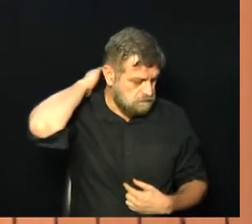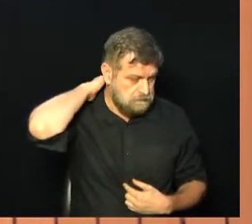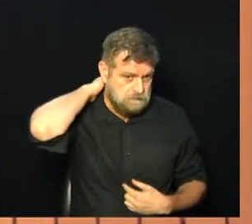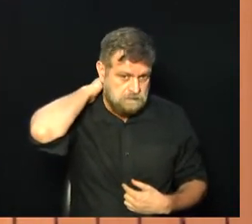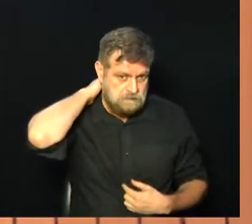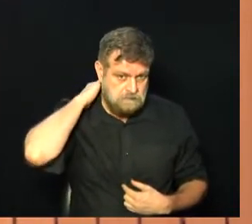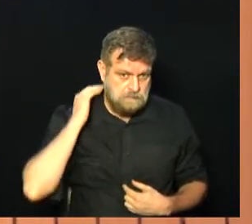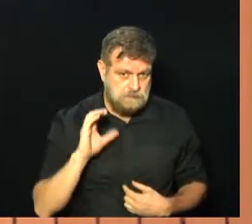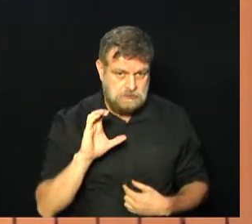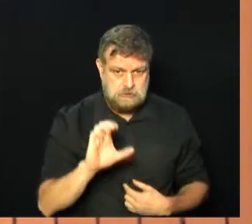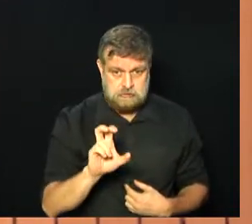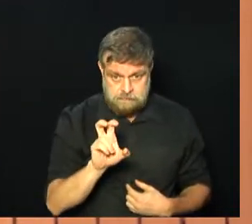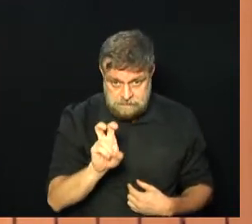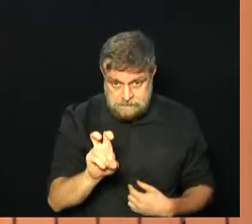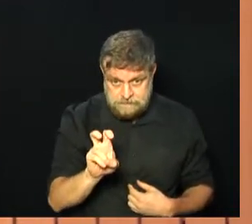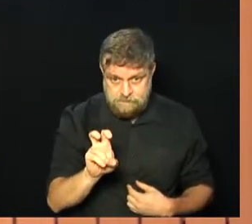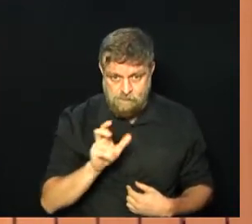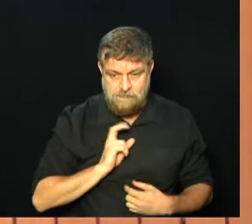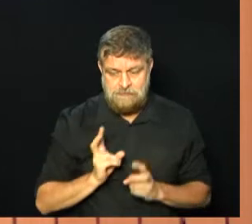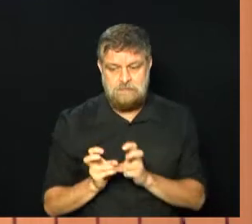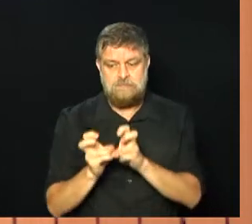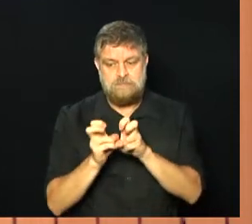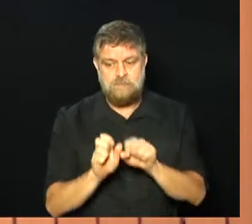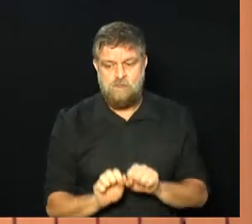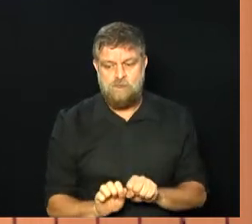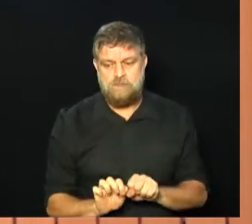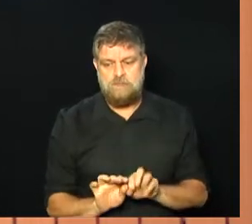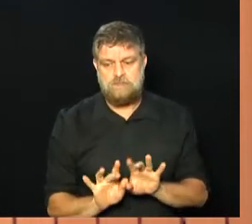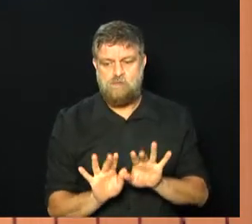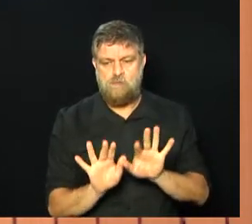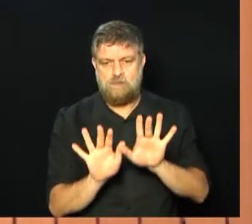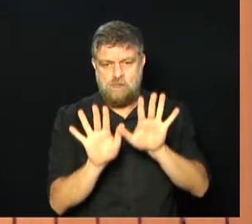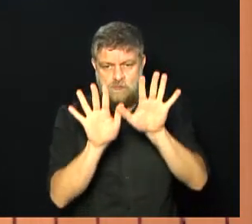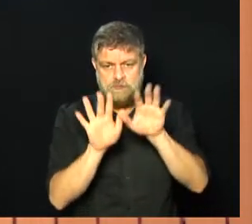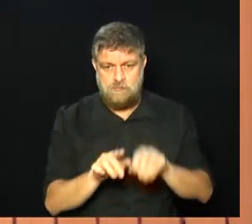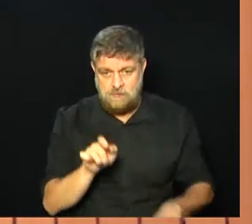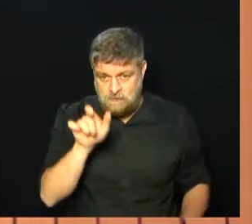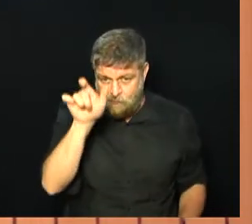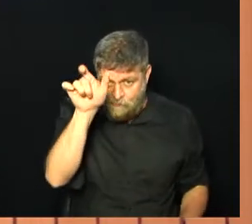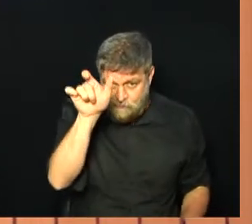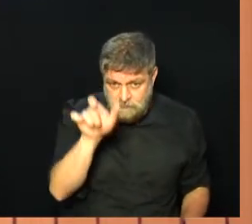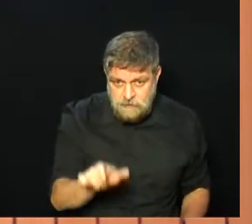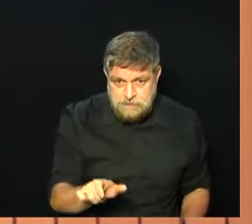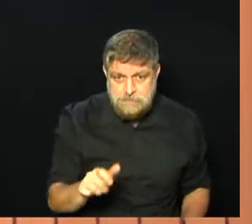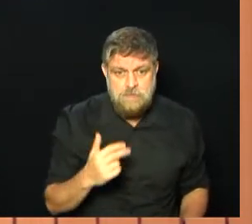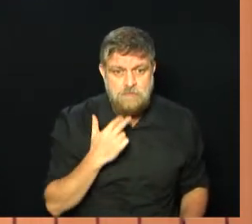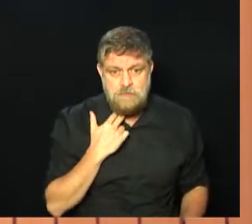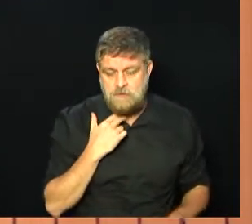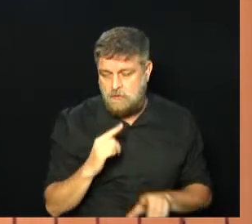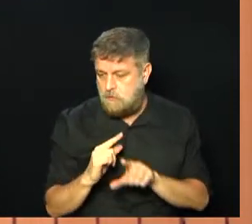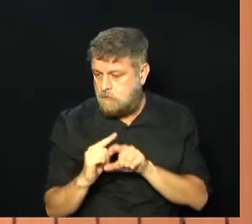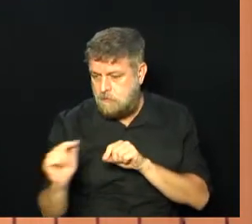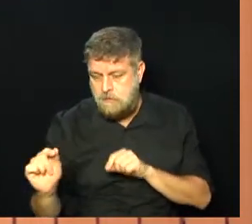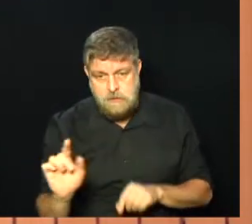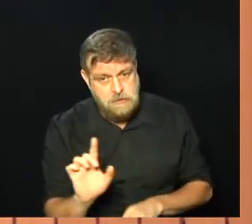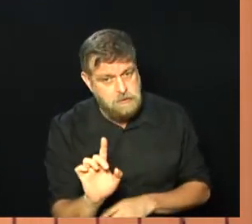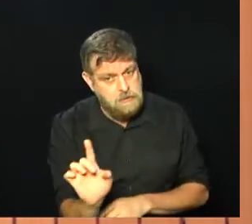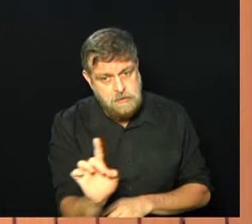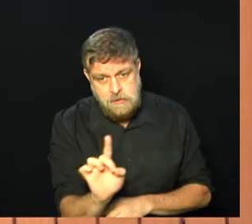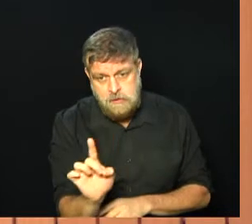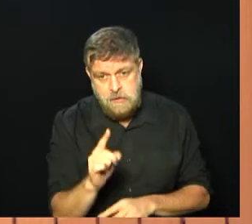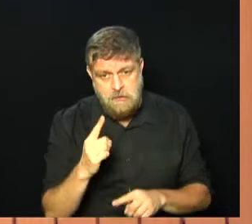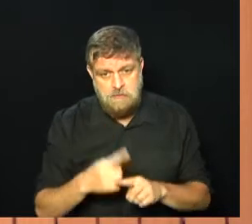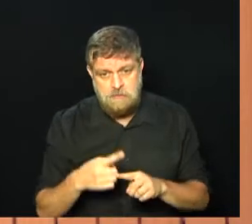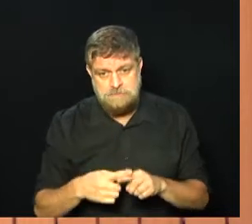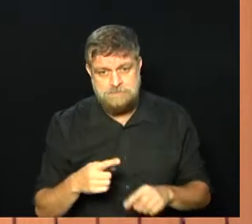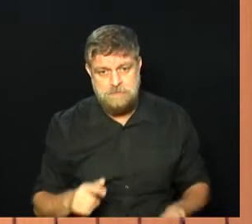metástase. Inclusive o médico lá do hospital falou assim, se for ficar desse jeito, não deixa nem se sair daqui de dentro, porque sumiu o chão